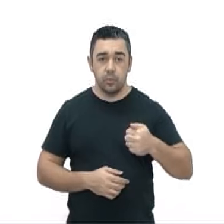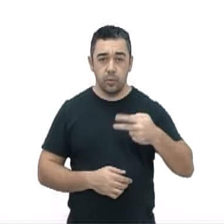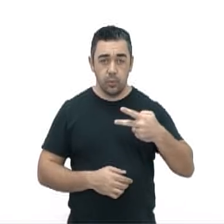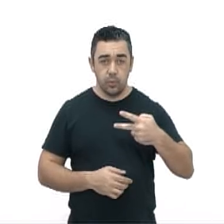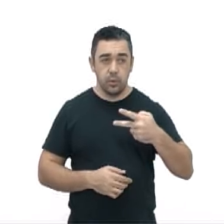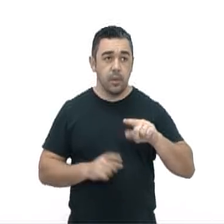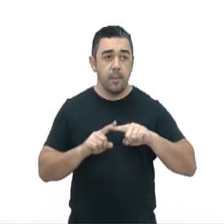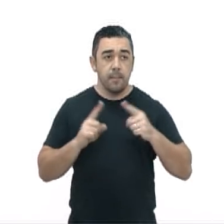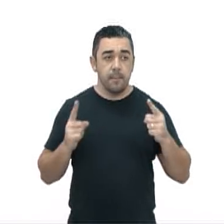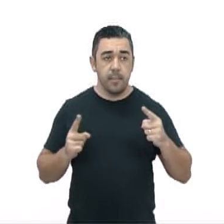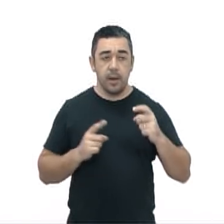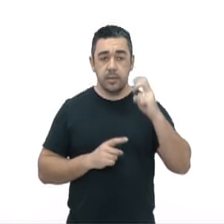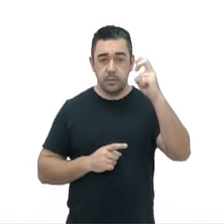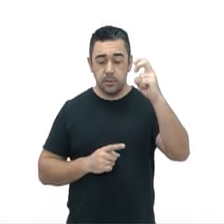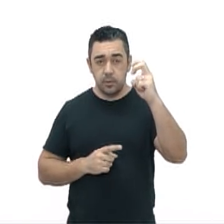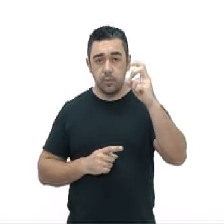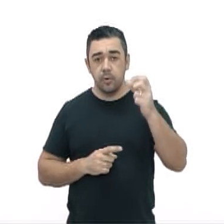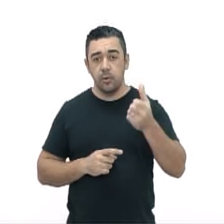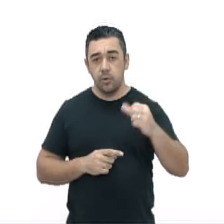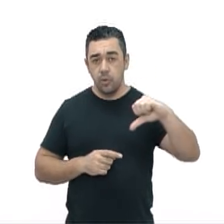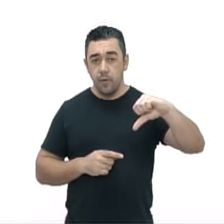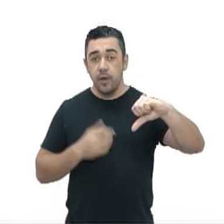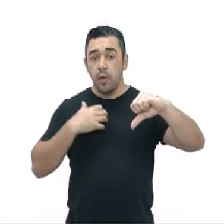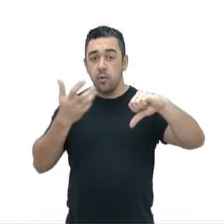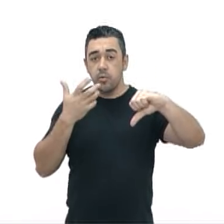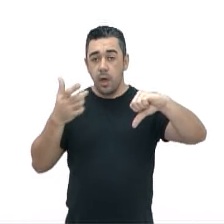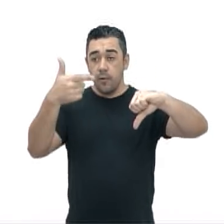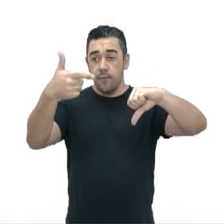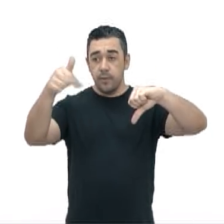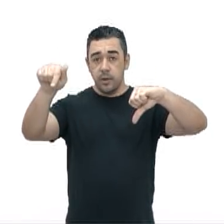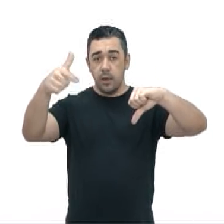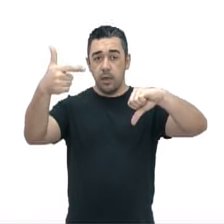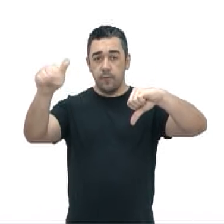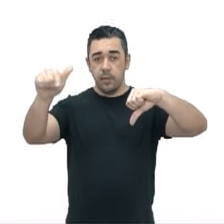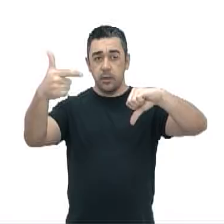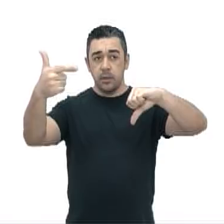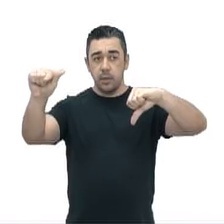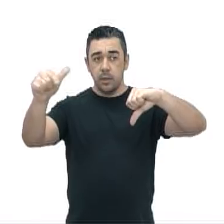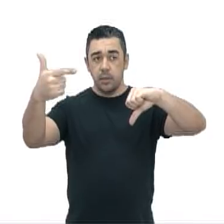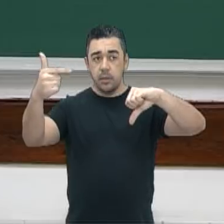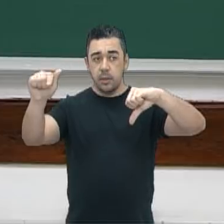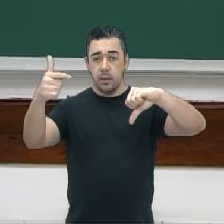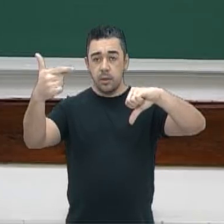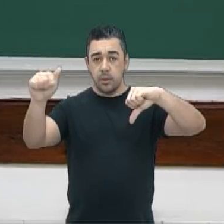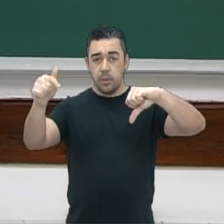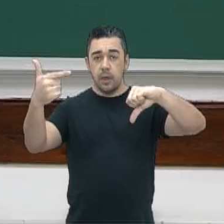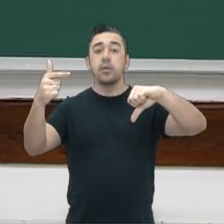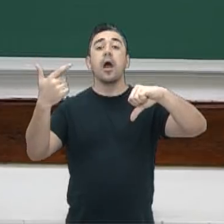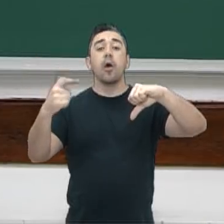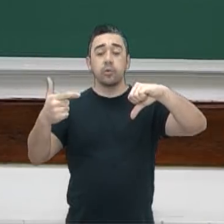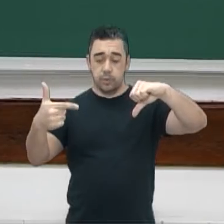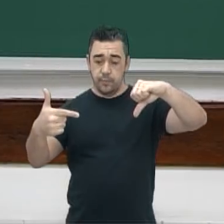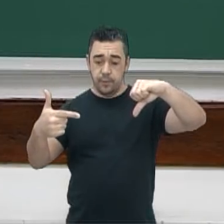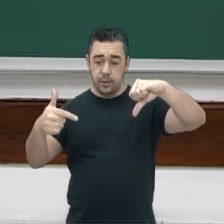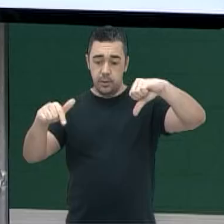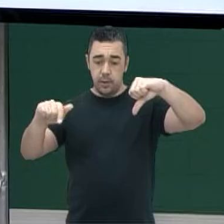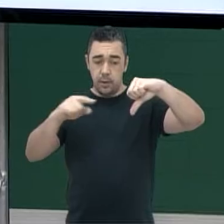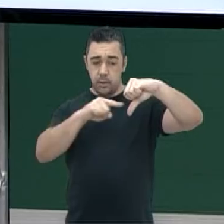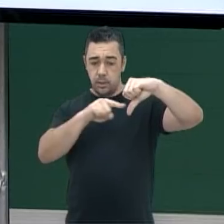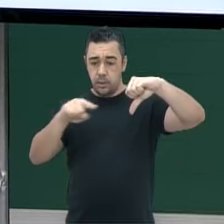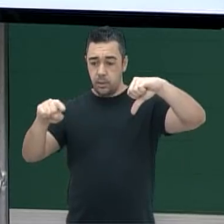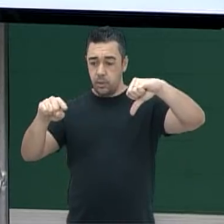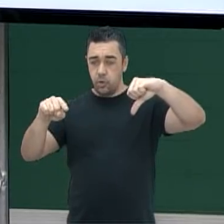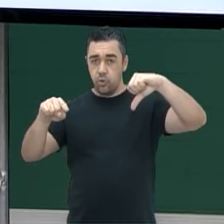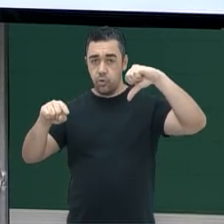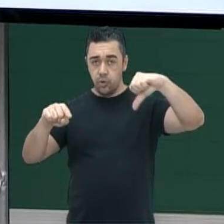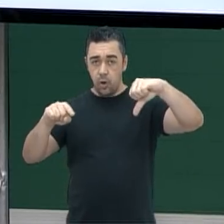com denominador 27. O que é o denominador? É o número que vai embaixo. É o número que determina